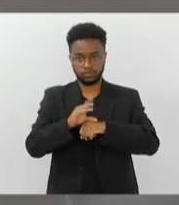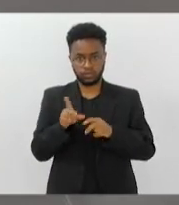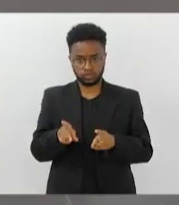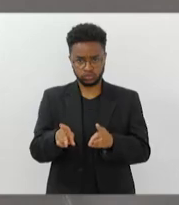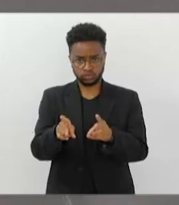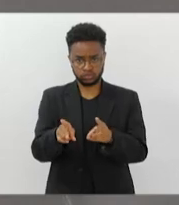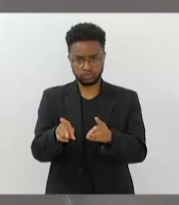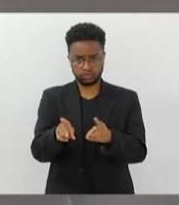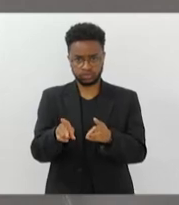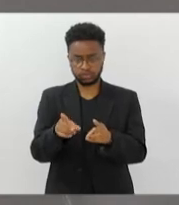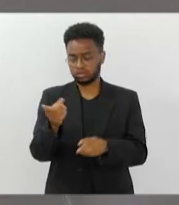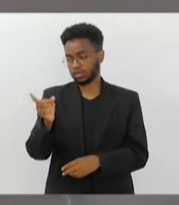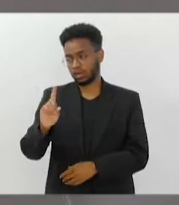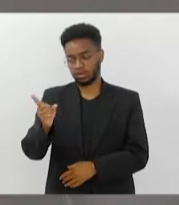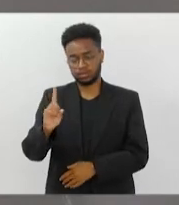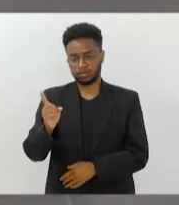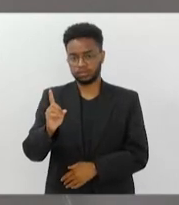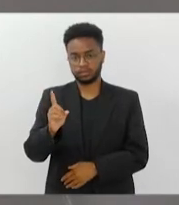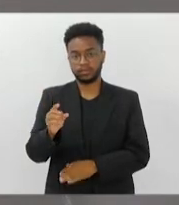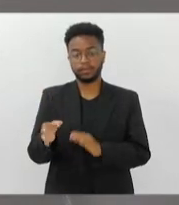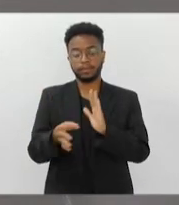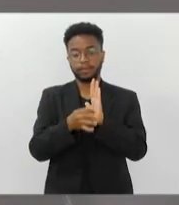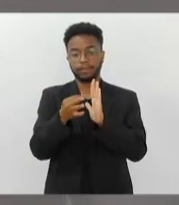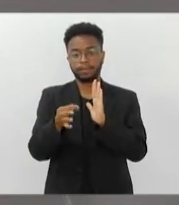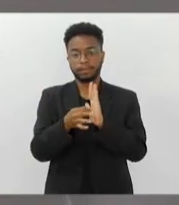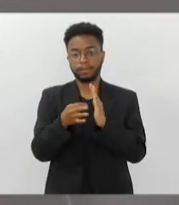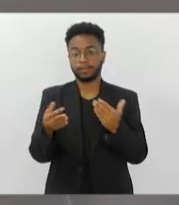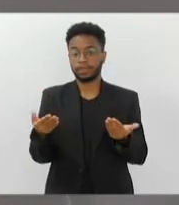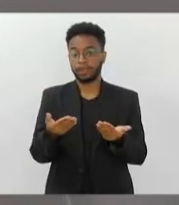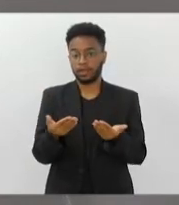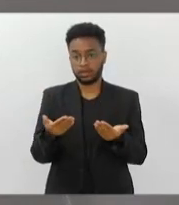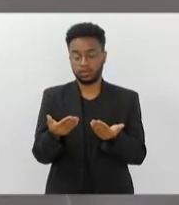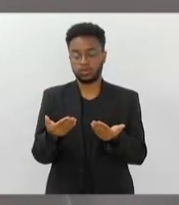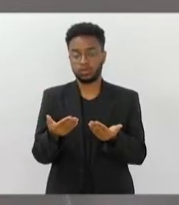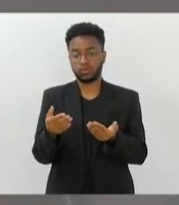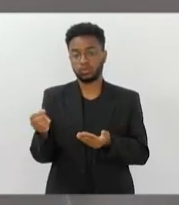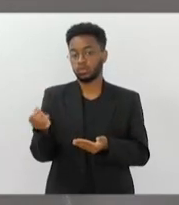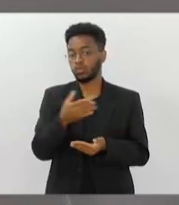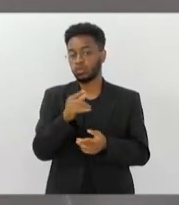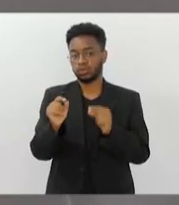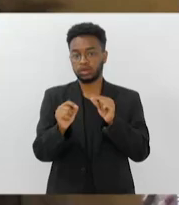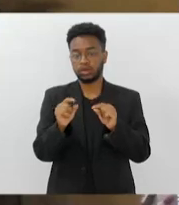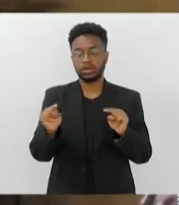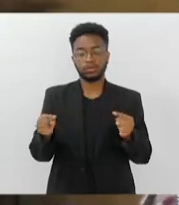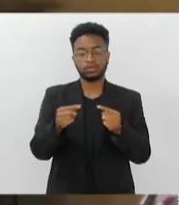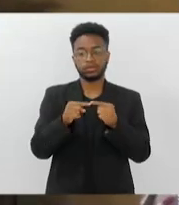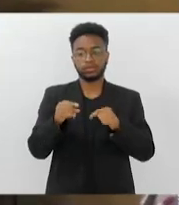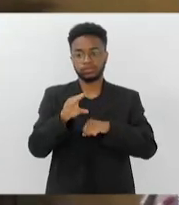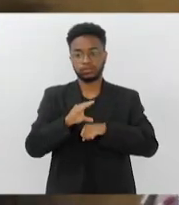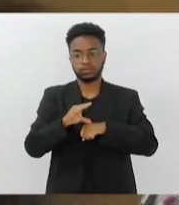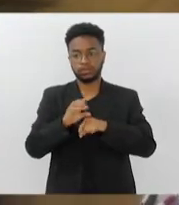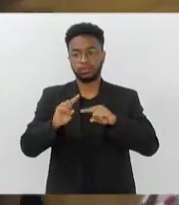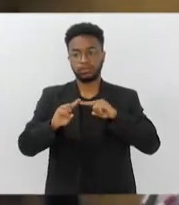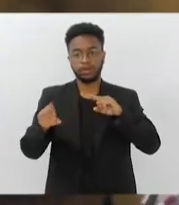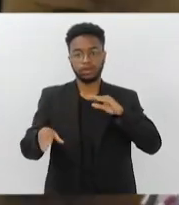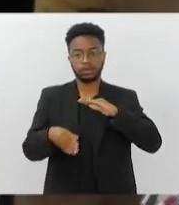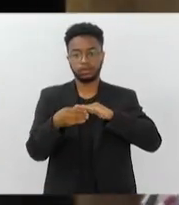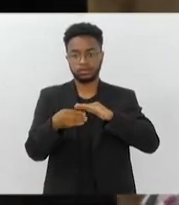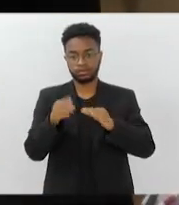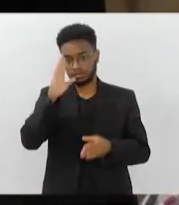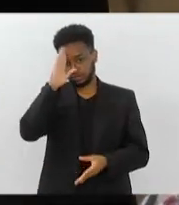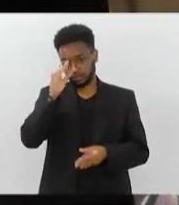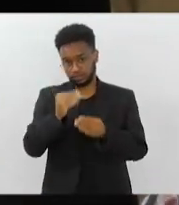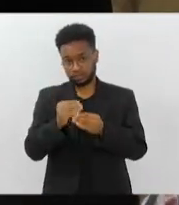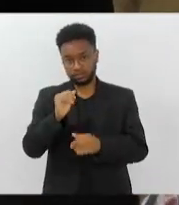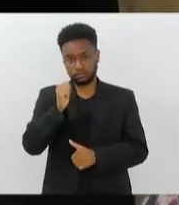mantido? Não. Não. Parecer, senhor presidente novo, é pela constitucionalidade com emendas, concluindo